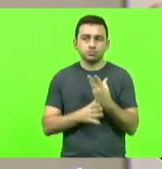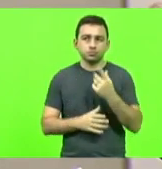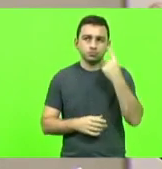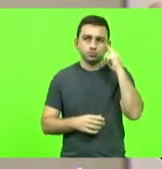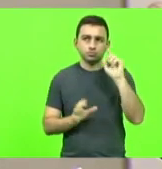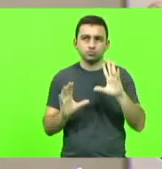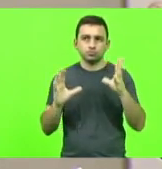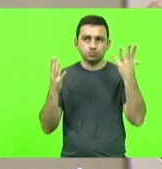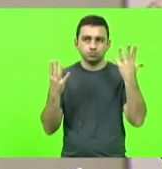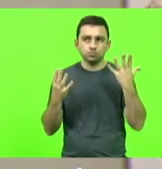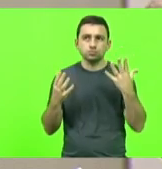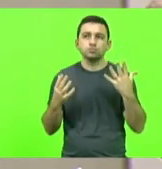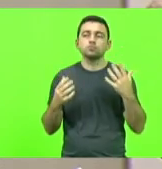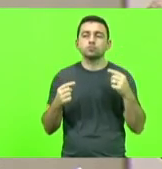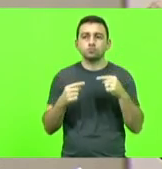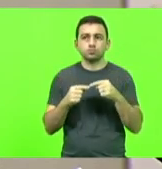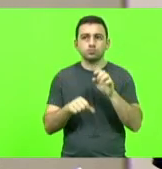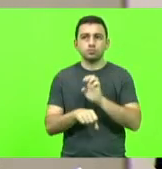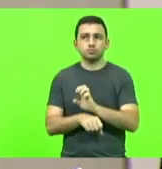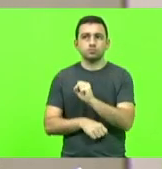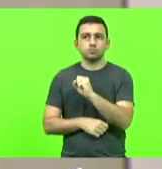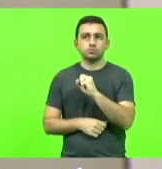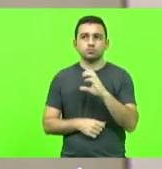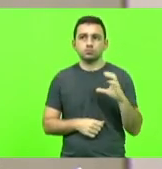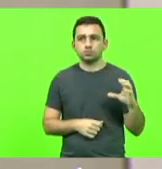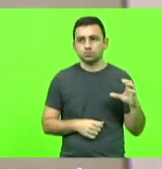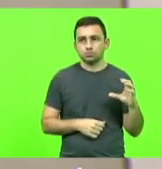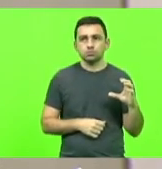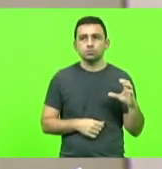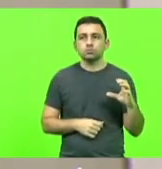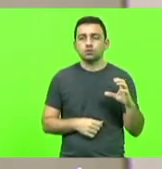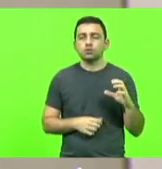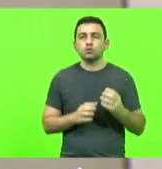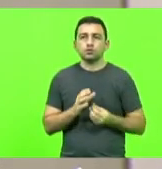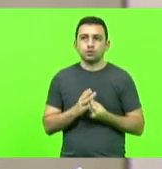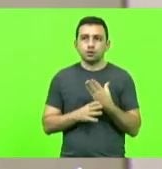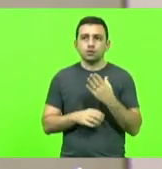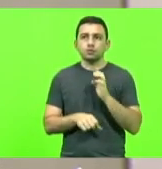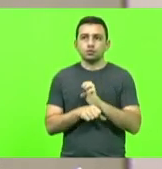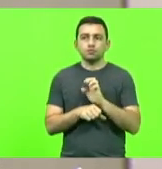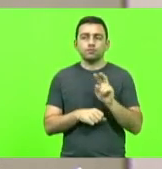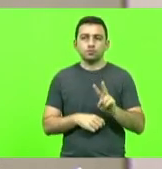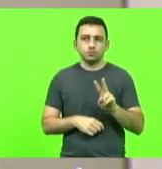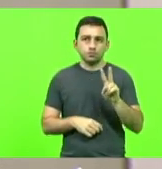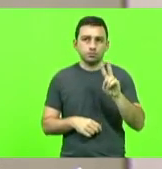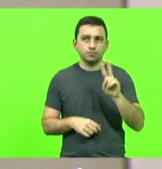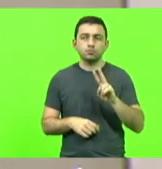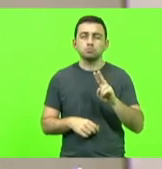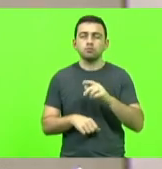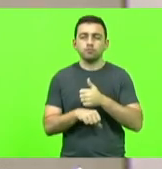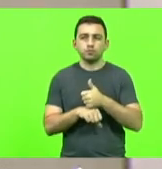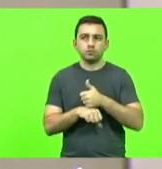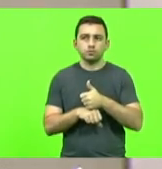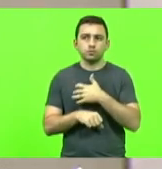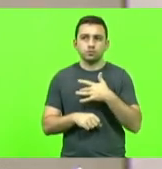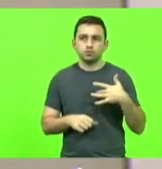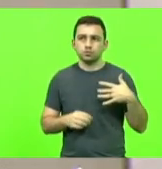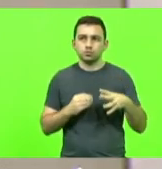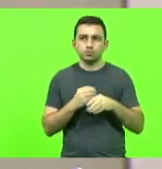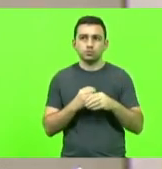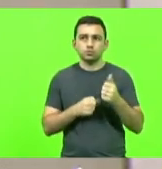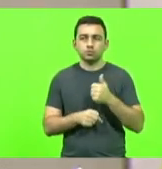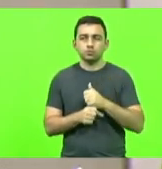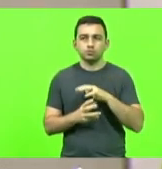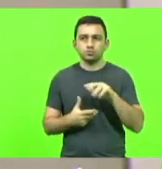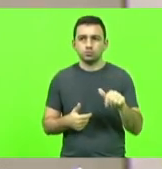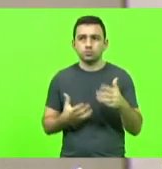festivas alusivas no âmbito do Estado de Santa Catarina para instituir a Semana Estadual de Valorização dos Profissionais de Saúde, com emenda substitutiva global e